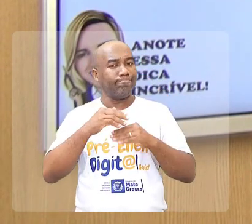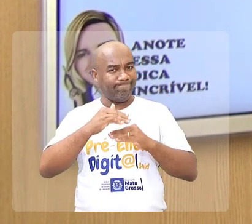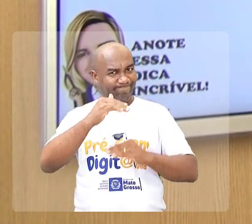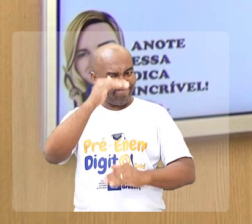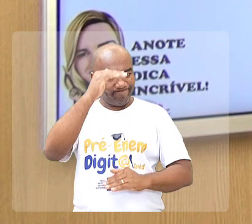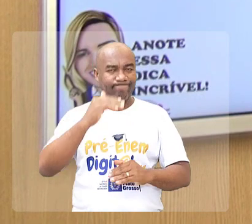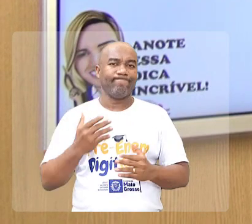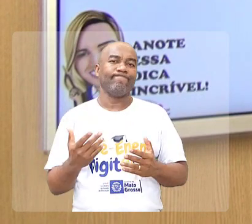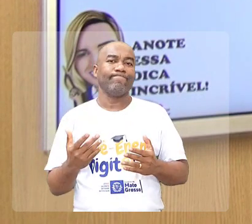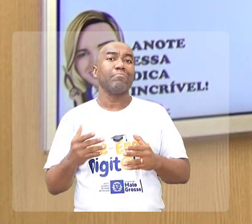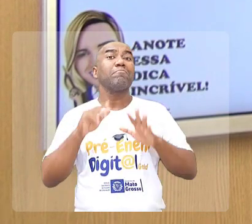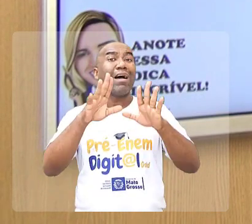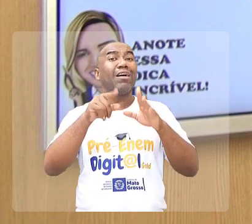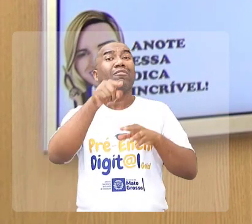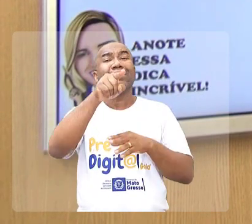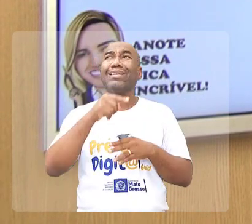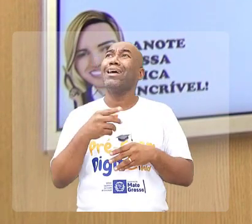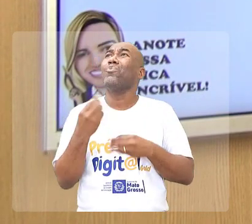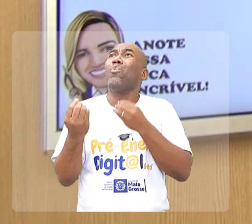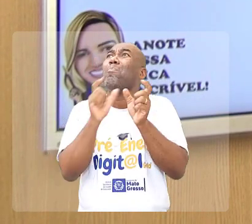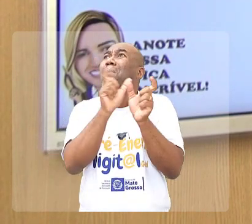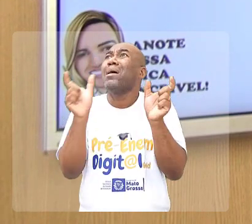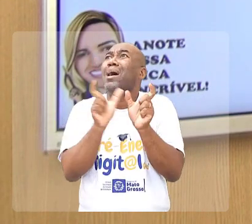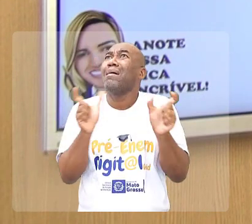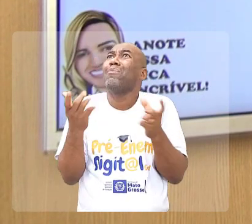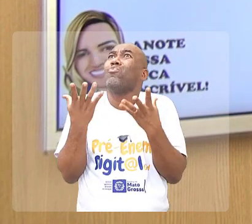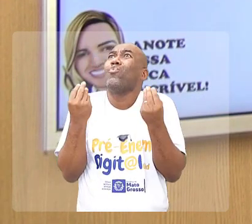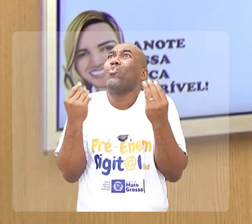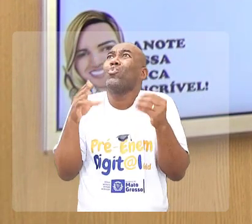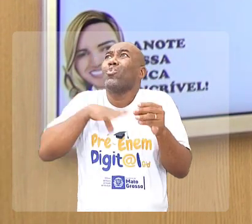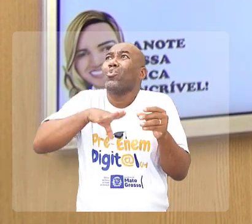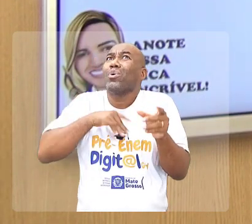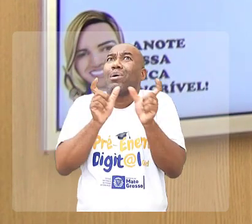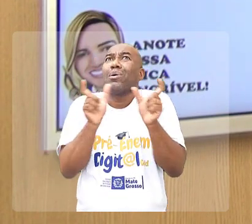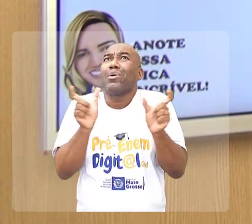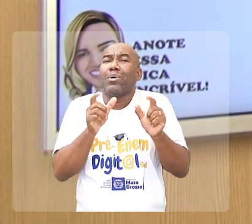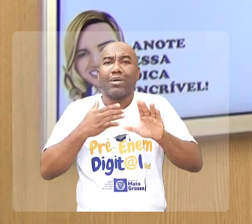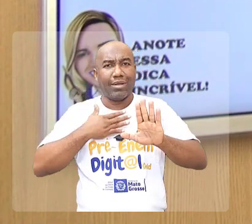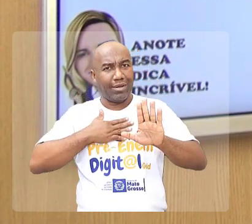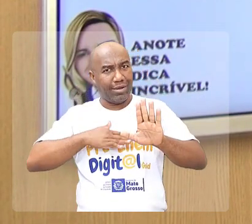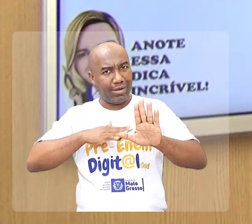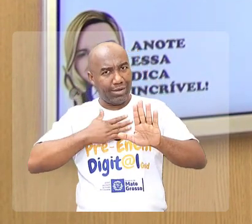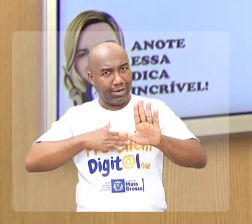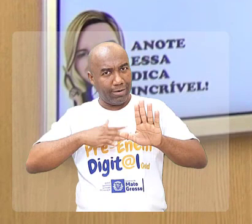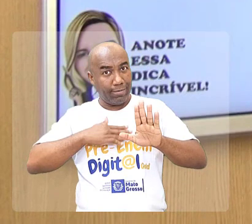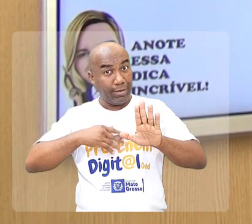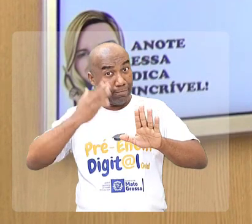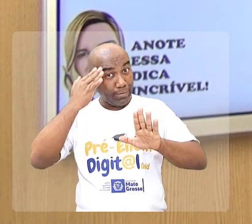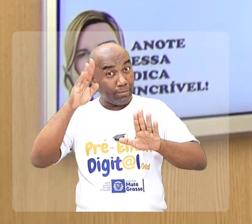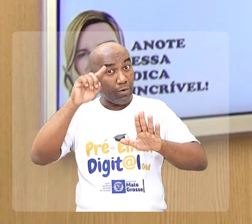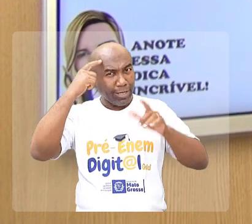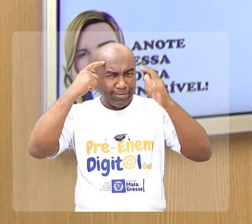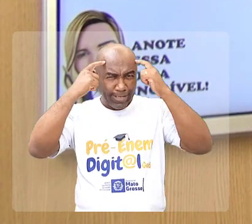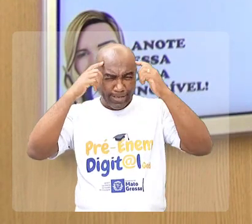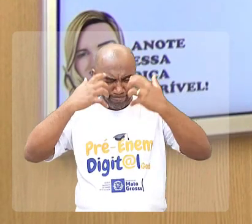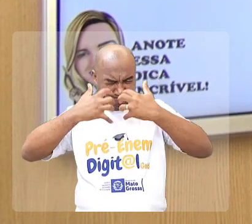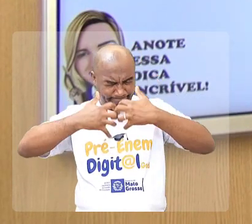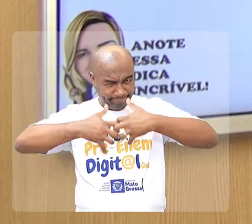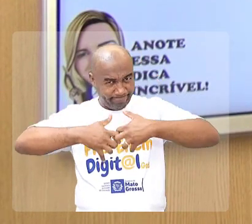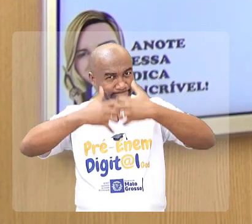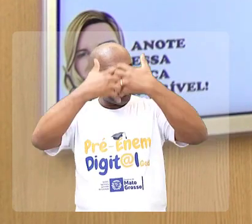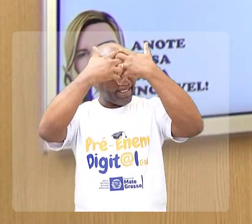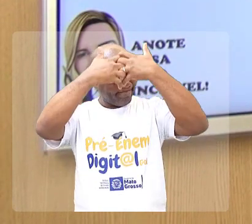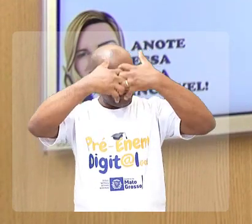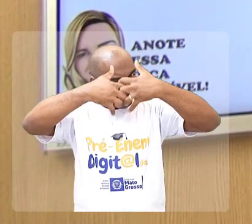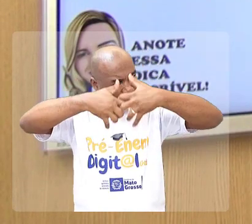é muito difícil. Calma, ação, agente e detalhamento têm exatamente o mesmo peso. Então